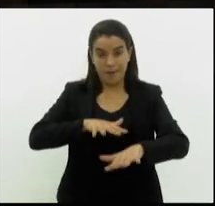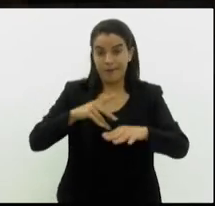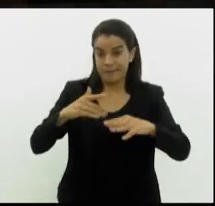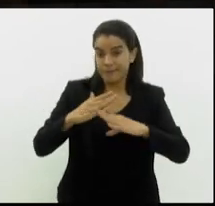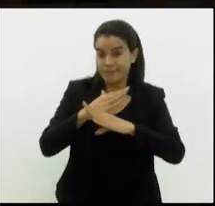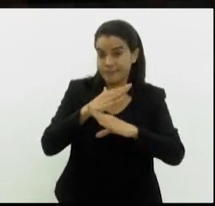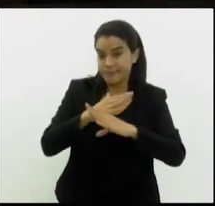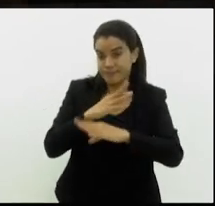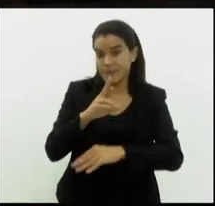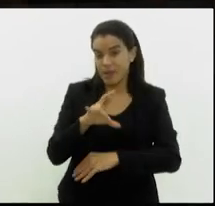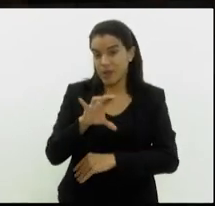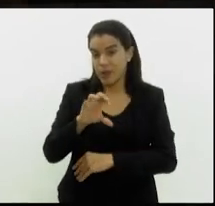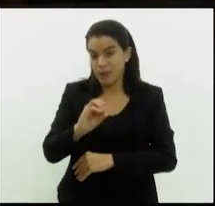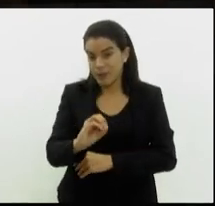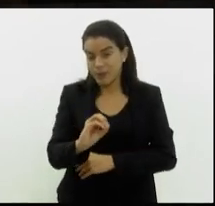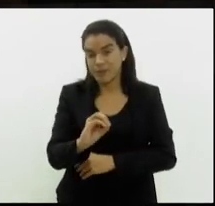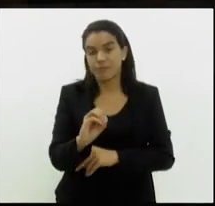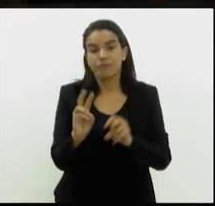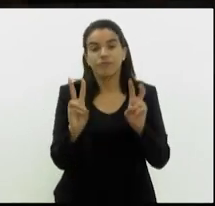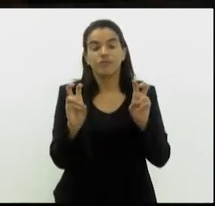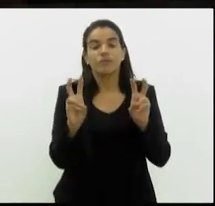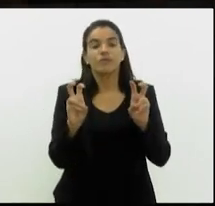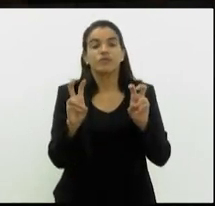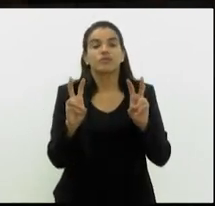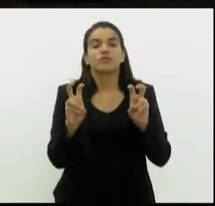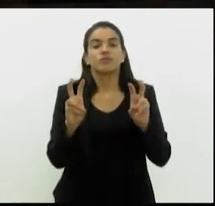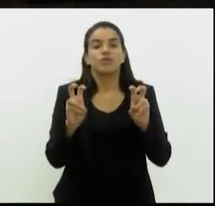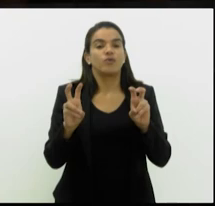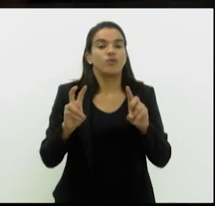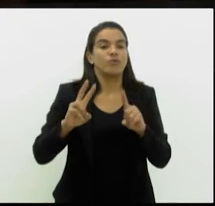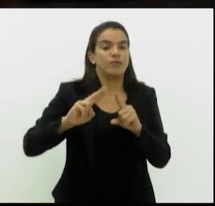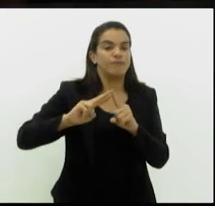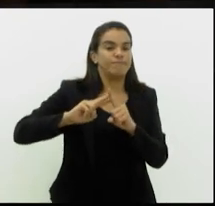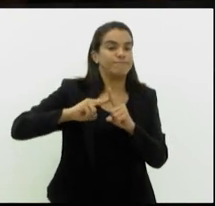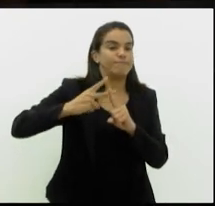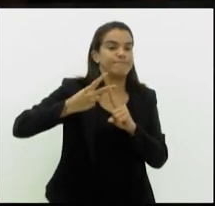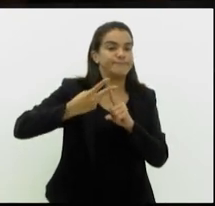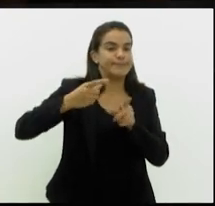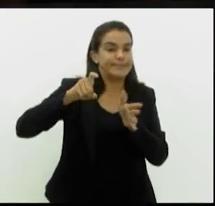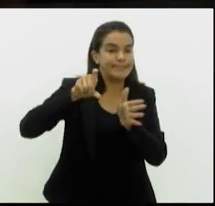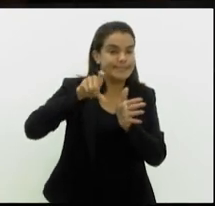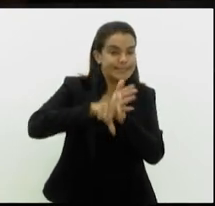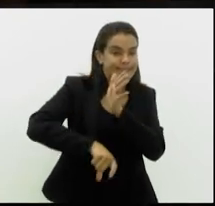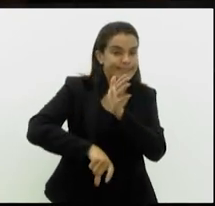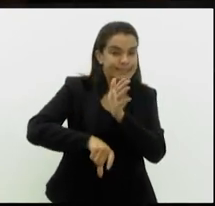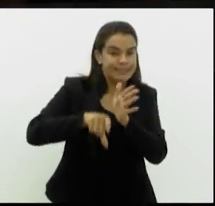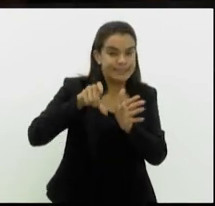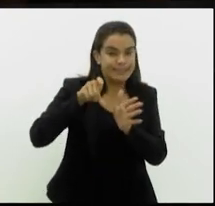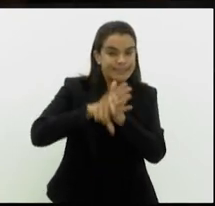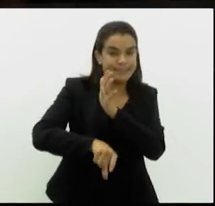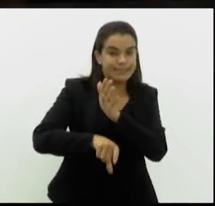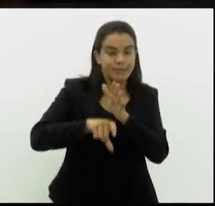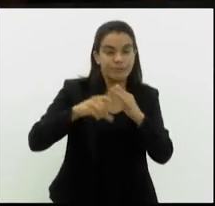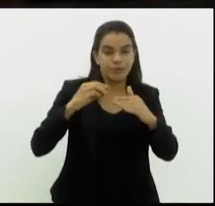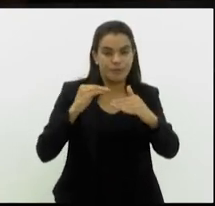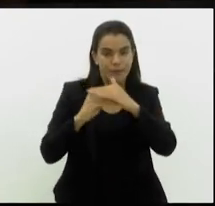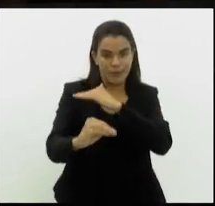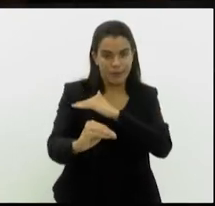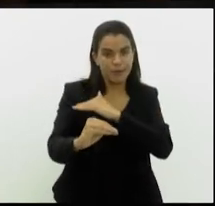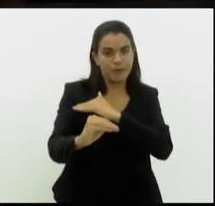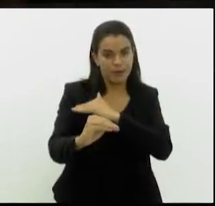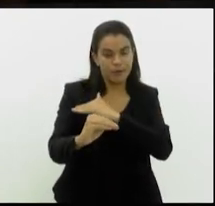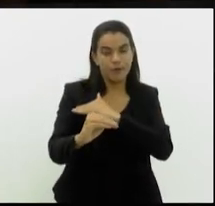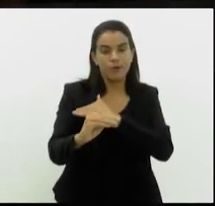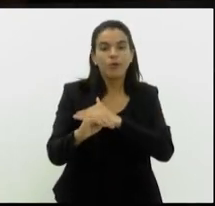Rio de Janeiro sobre o aumento da tarifa do metrô.